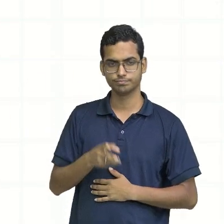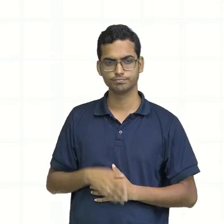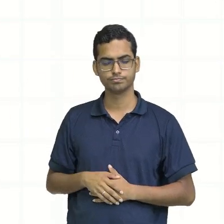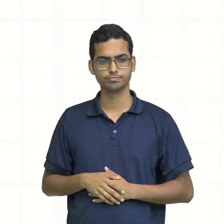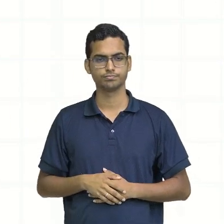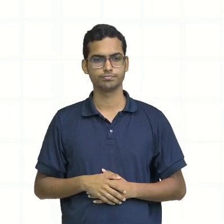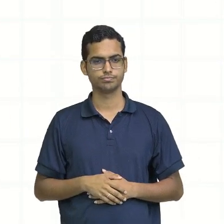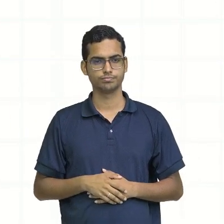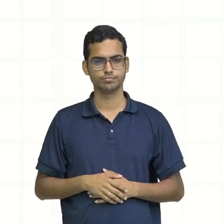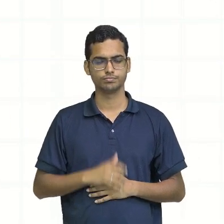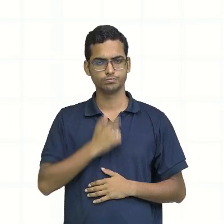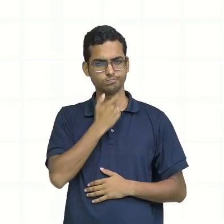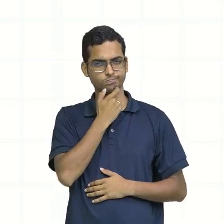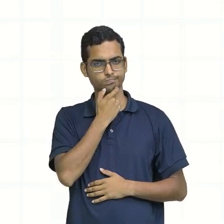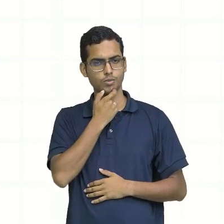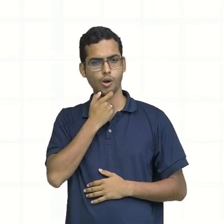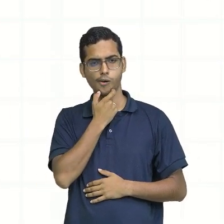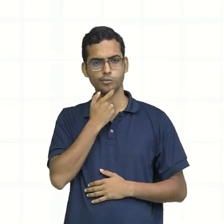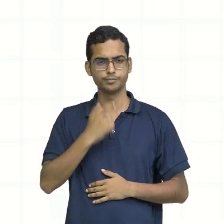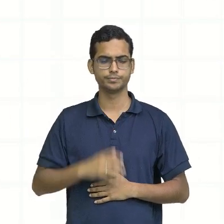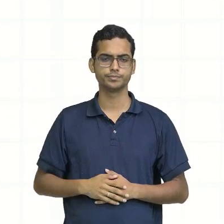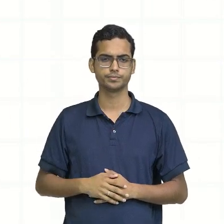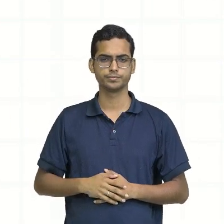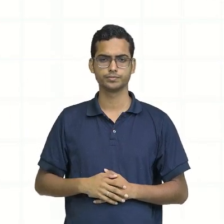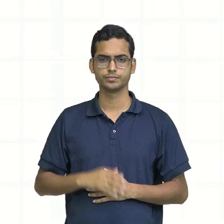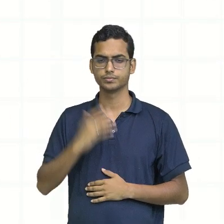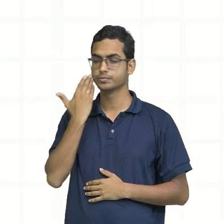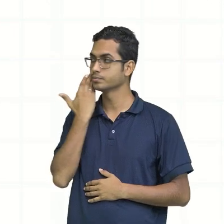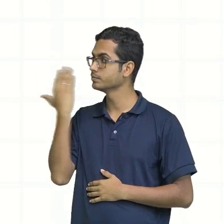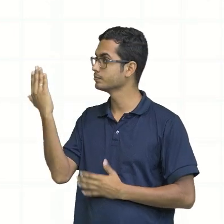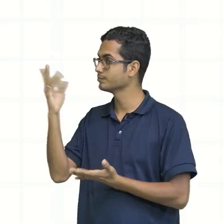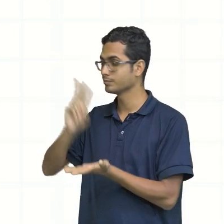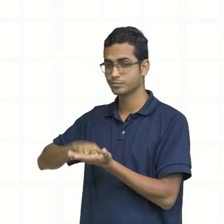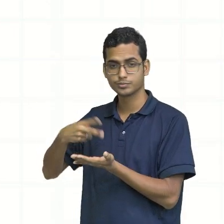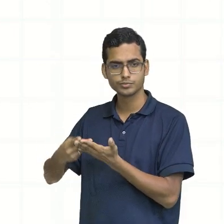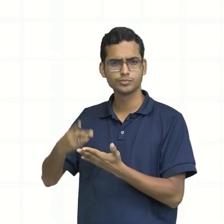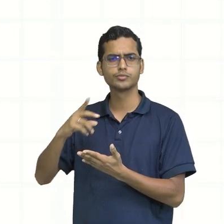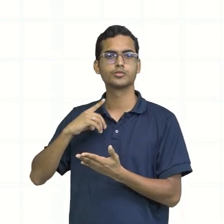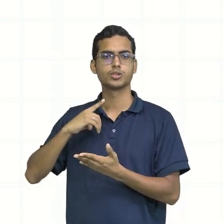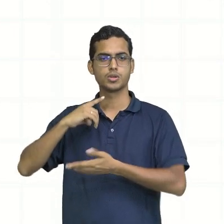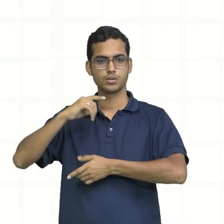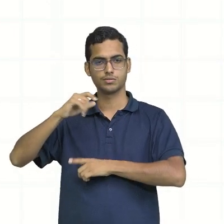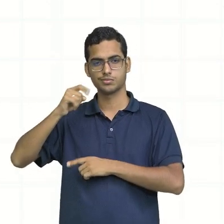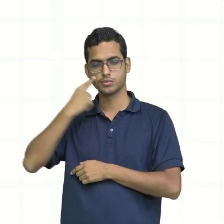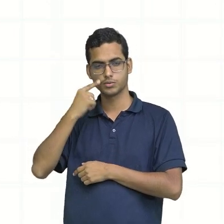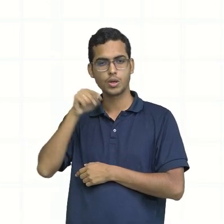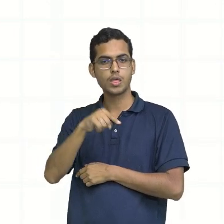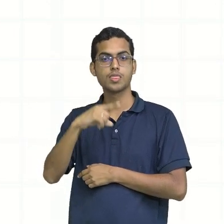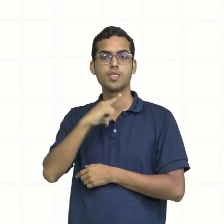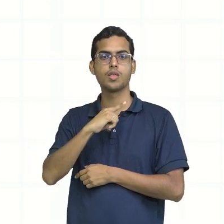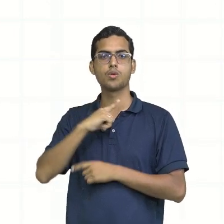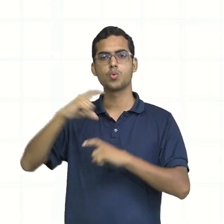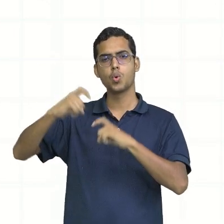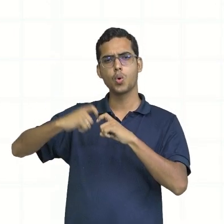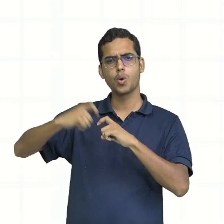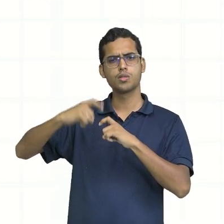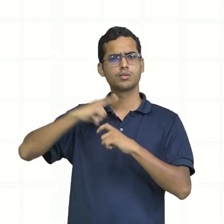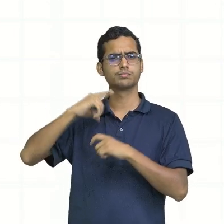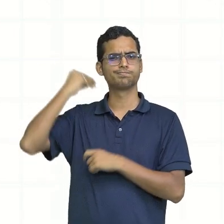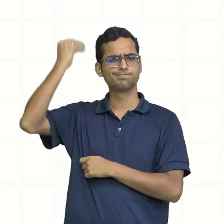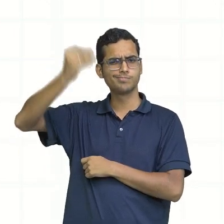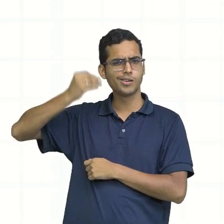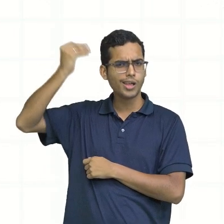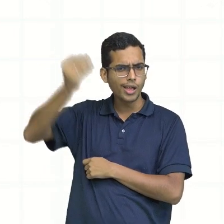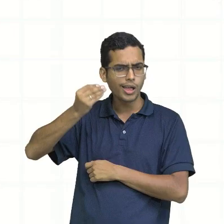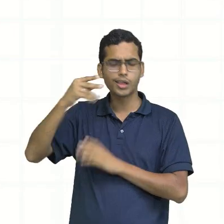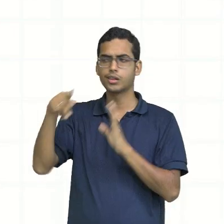teve uma experiência aterrorizante, né, com tubarões. But his calm reaction, olha